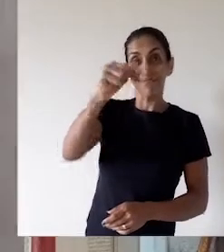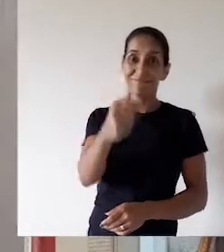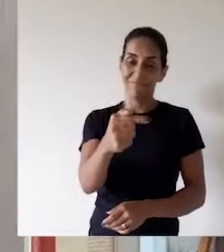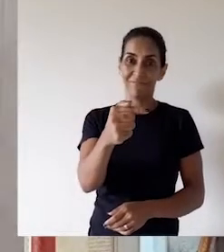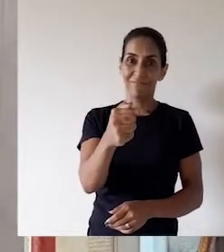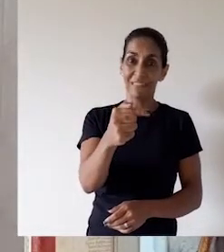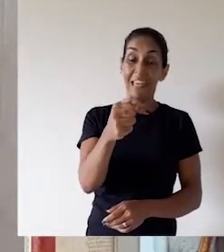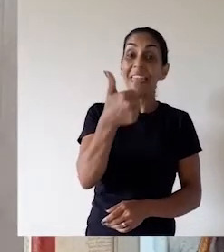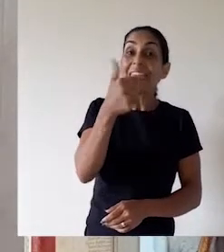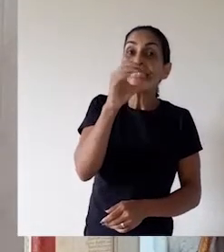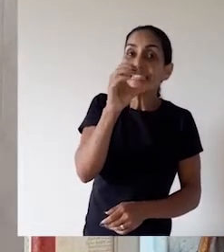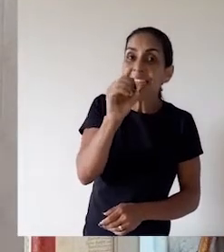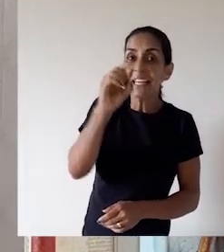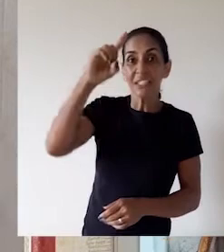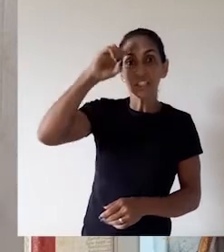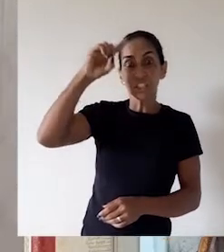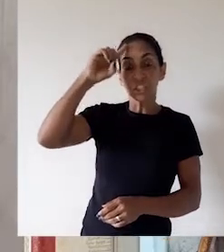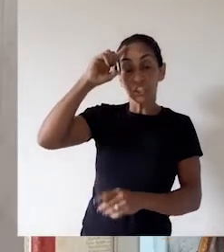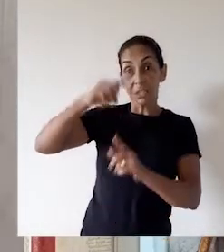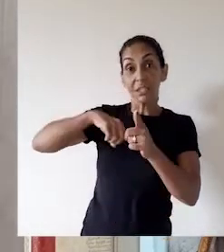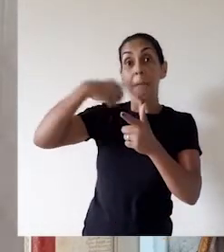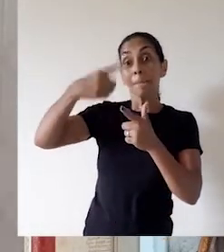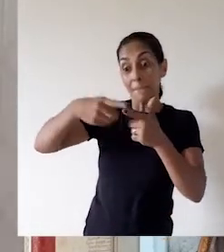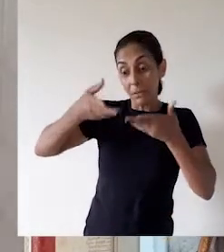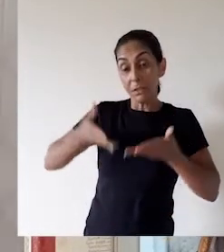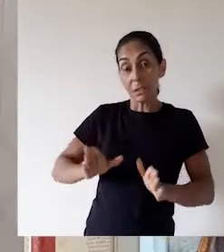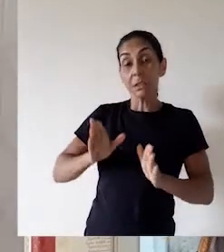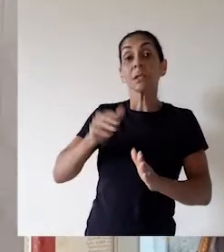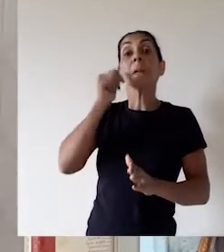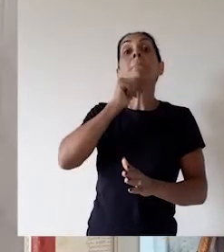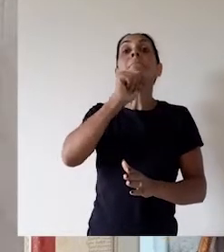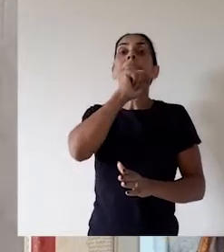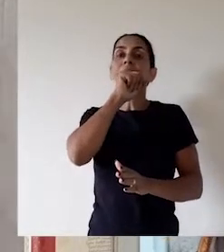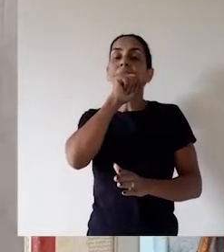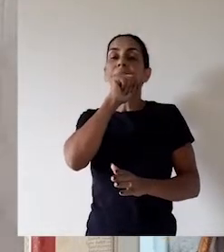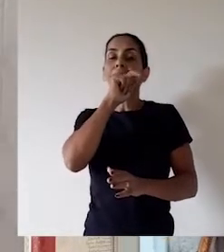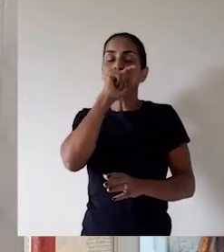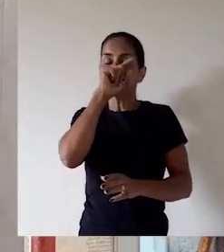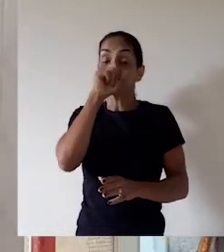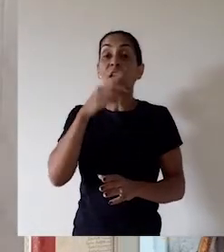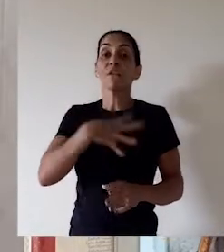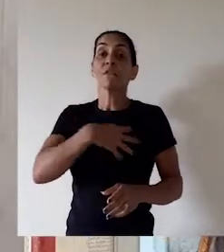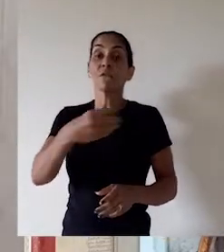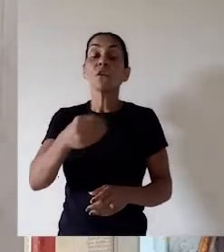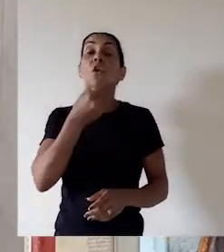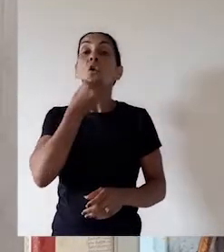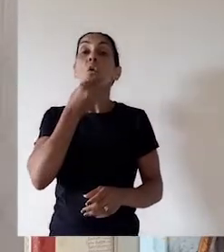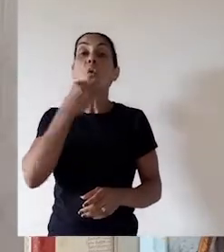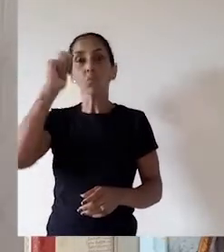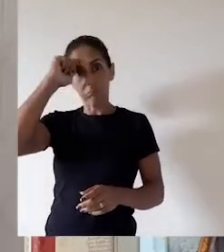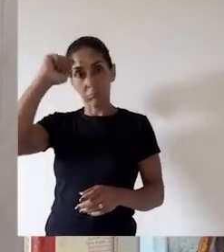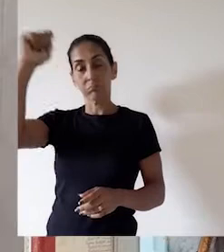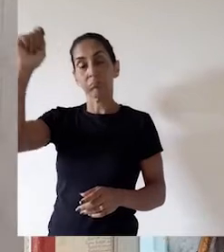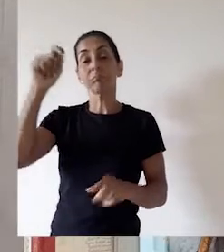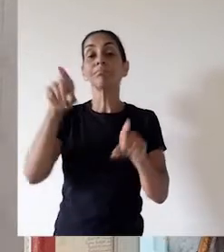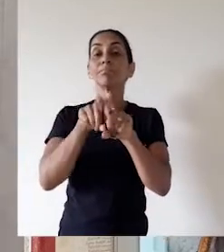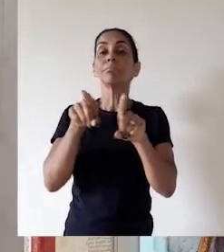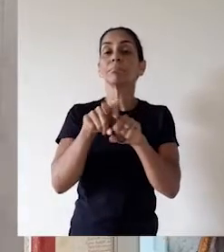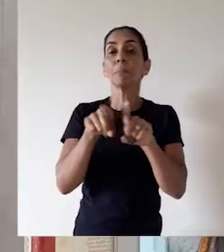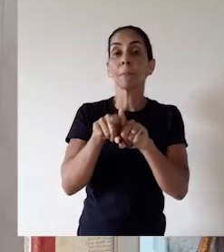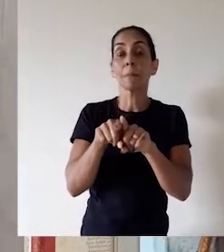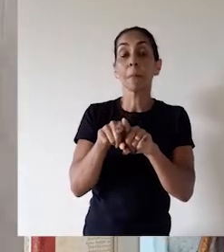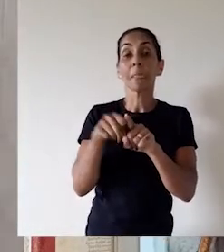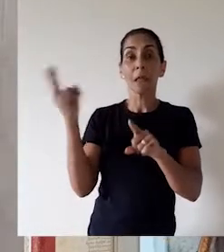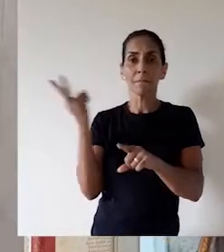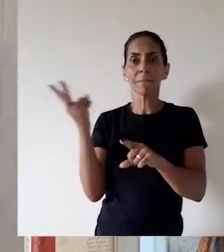da morte da sua mãe, 10 dias depois que a mãe morreu. Ela era filha também de um escritor, William Godwin, e inspirada pela mãe e pelo